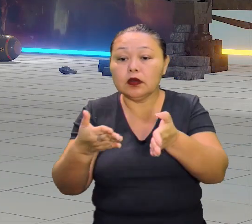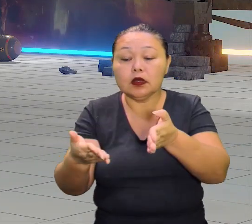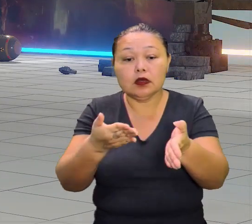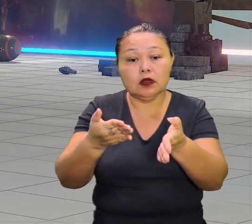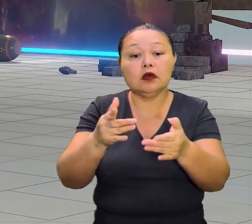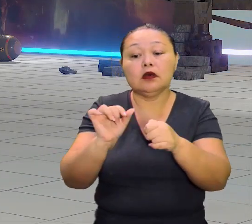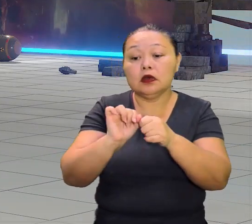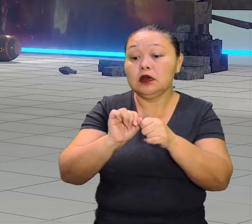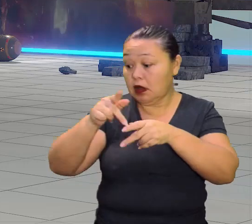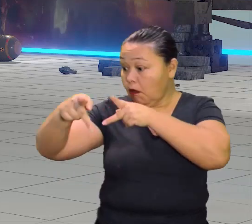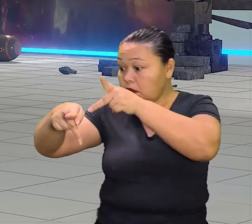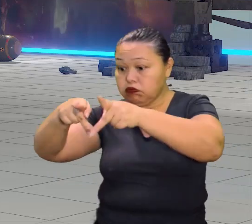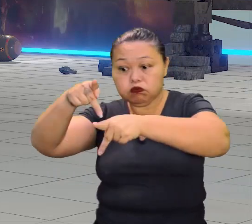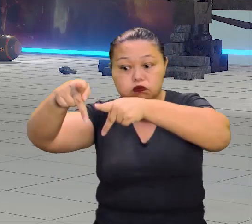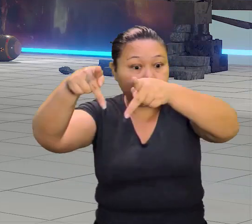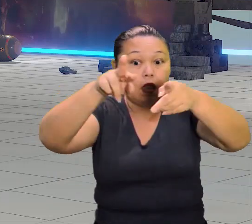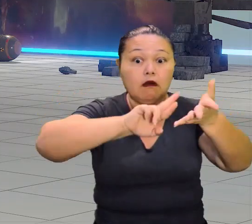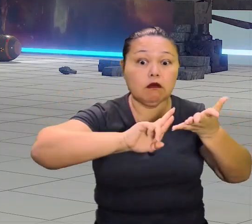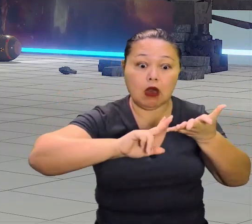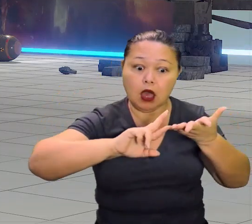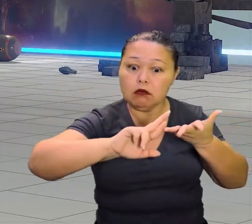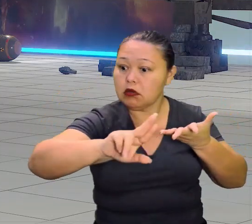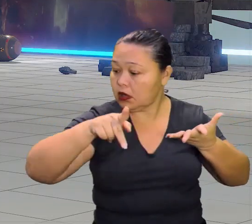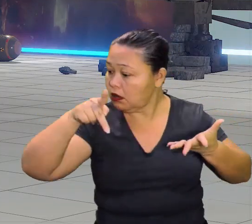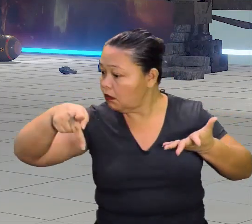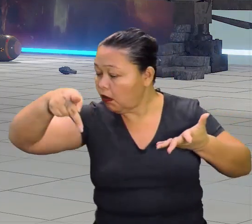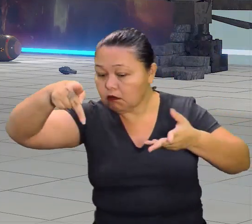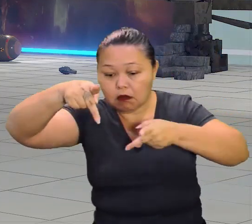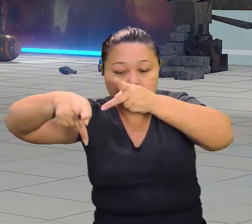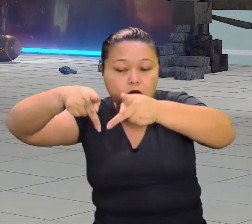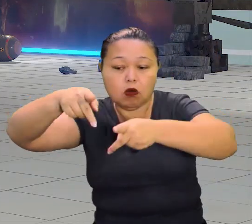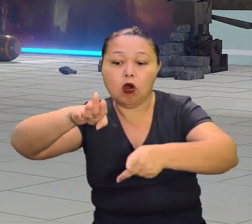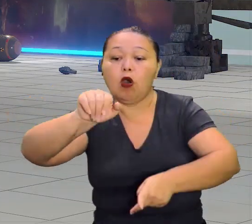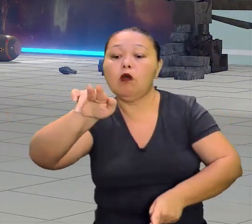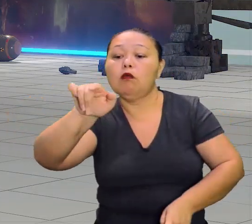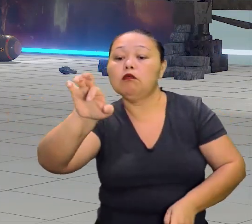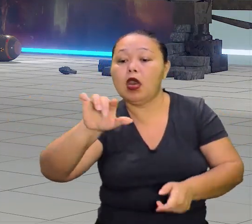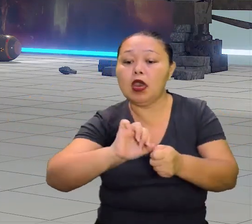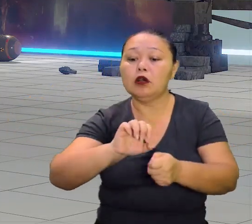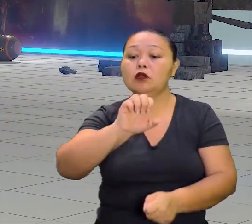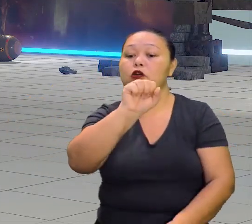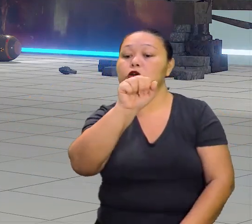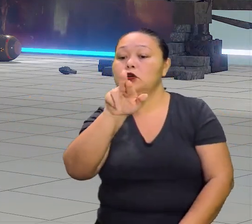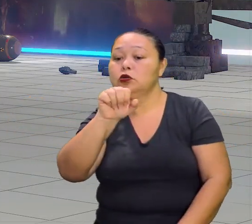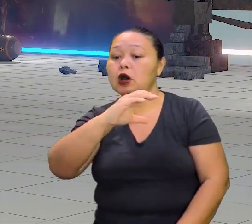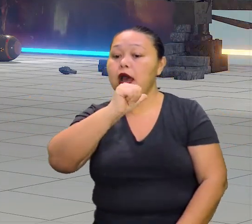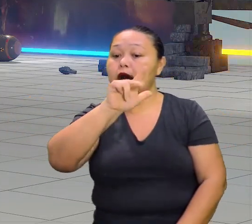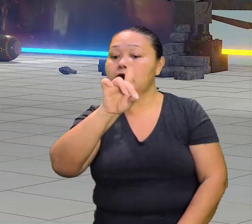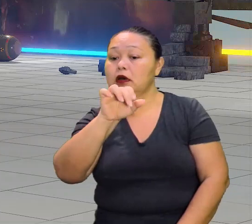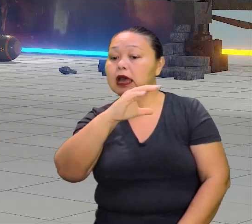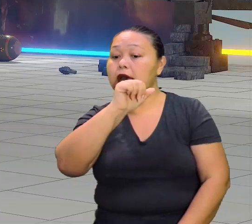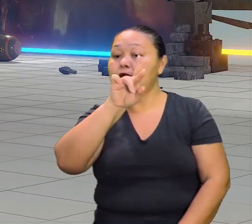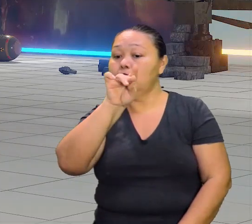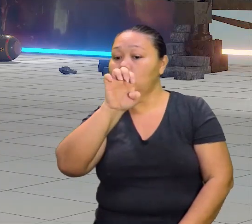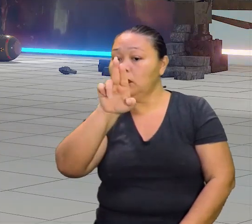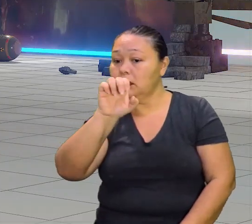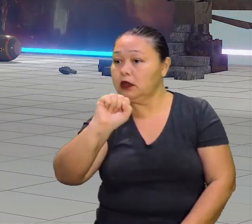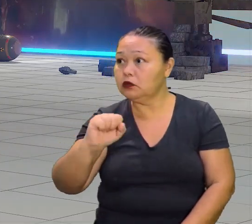E essas civilizações, várias, como eu coloquei, os babilônios, os sumérios, os acádios, os